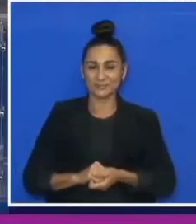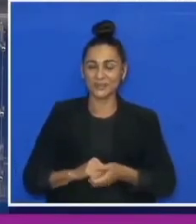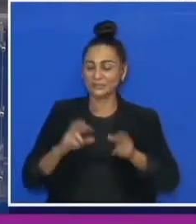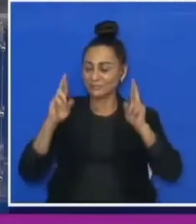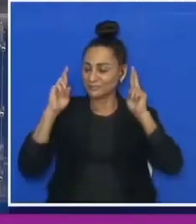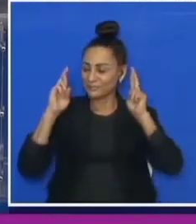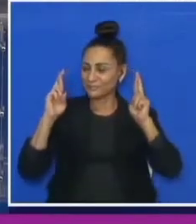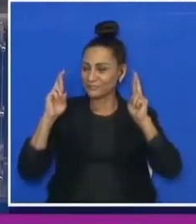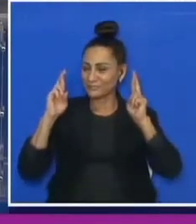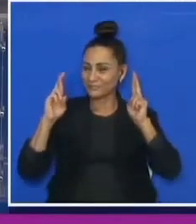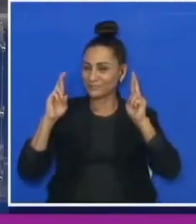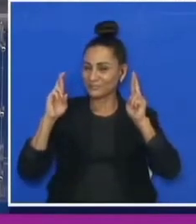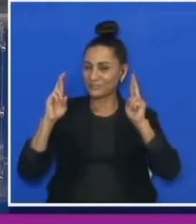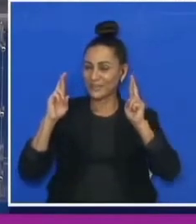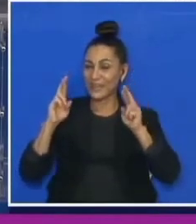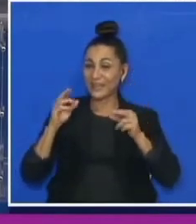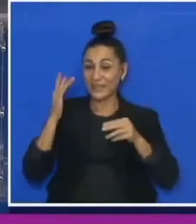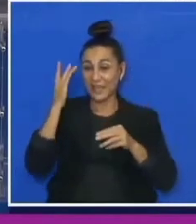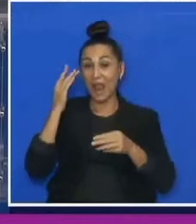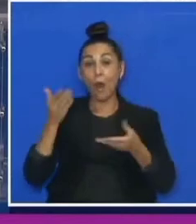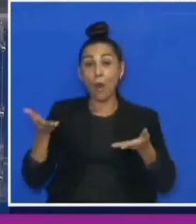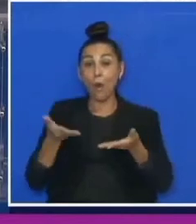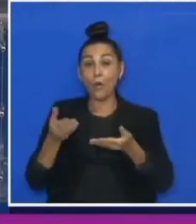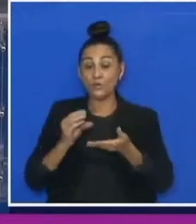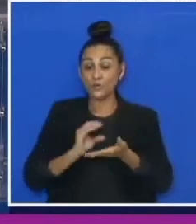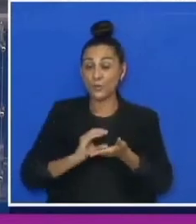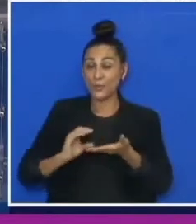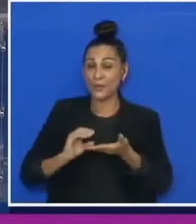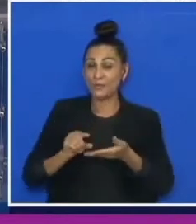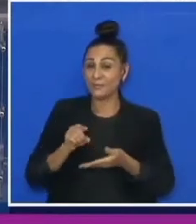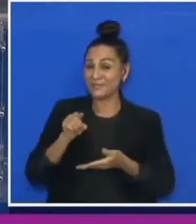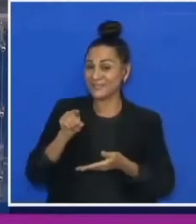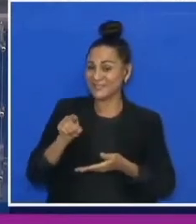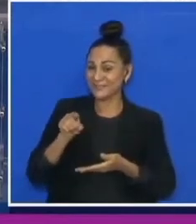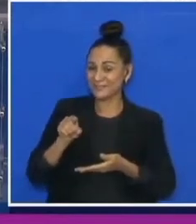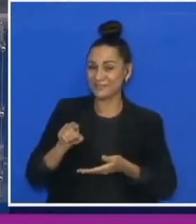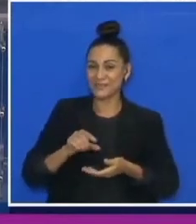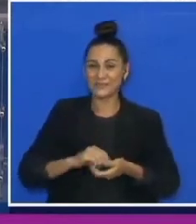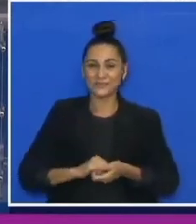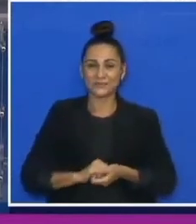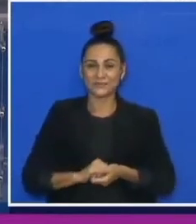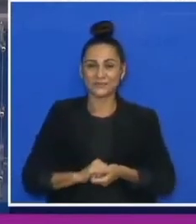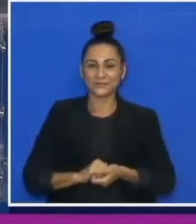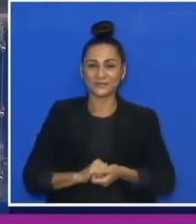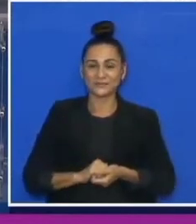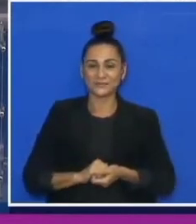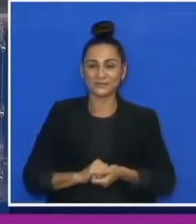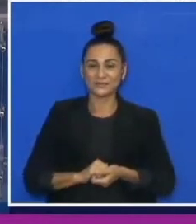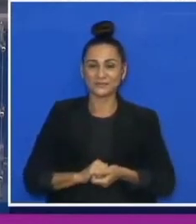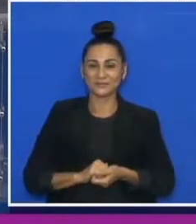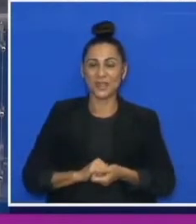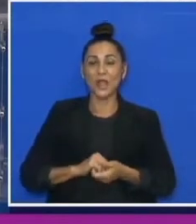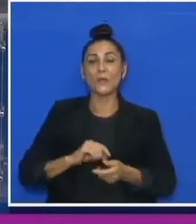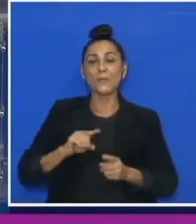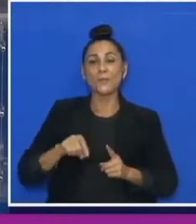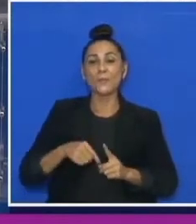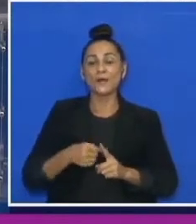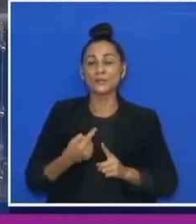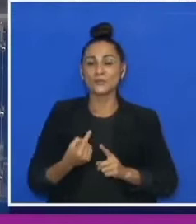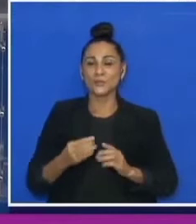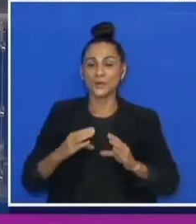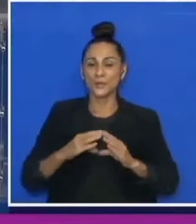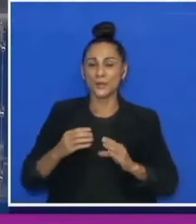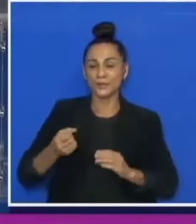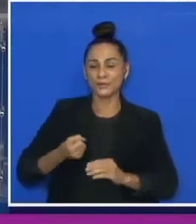Cruze os dedos, fica na torcida, quem sabe o prêmio hoje sai para você. Vem chegando mais uma bola sorteada, número 15,